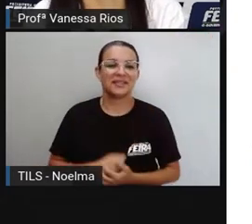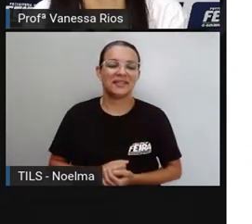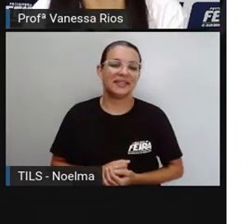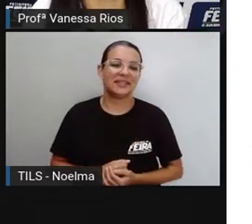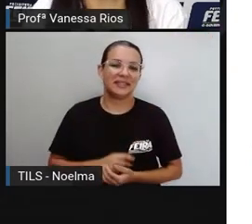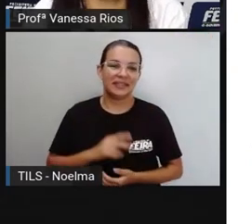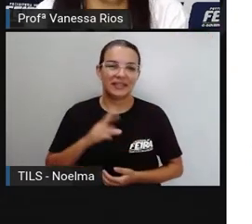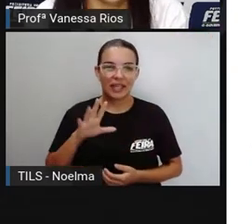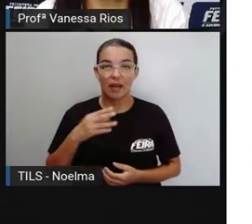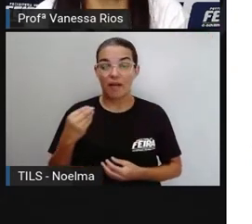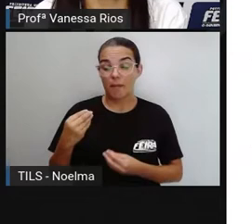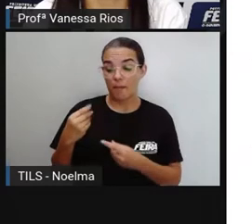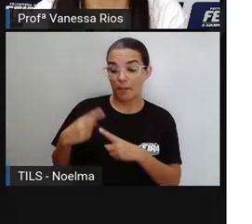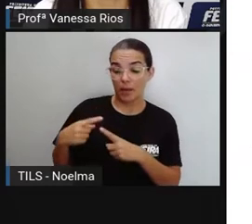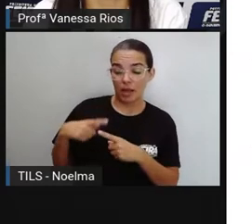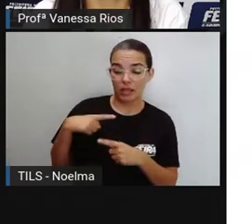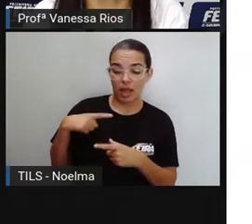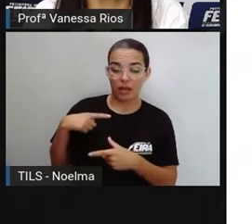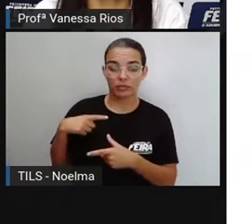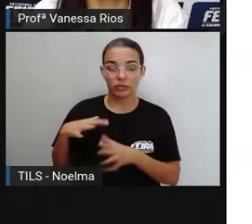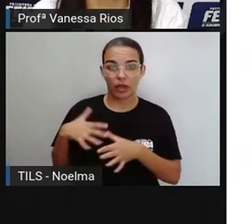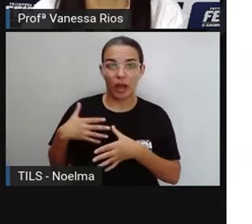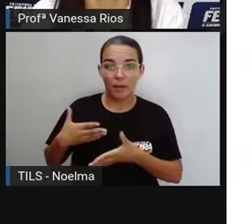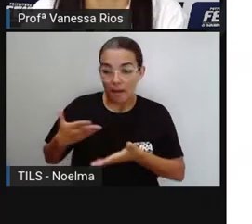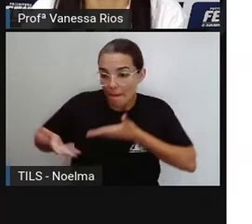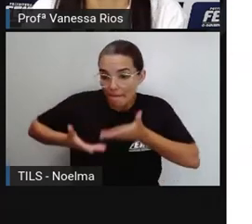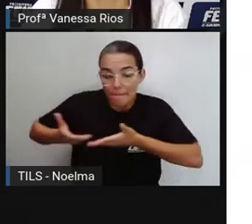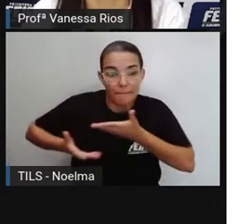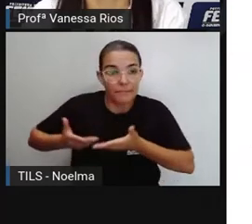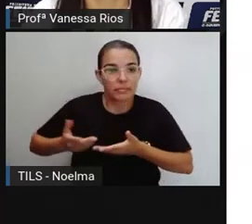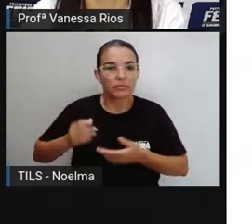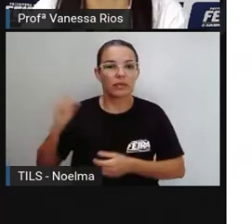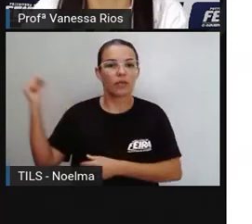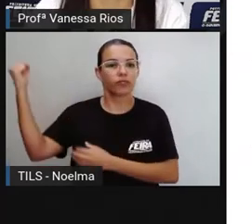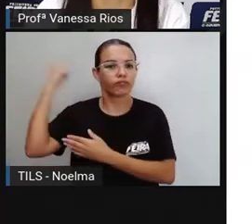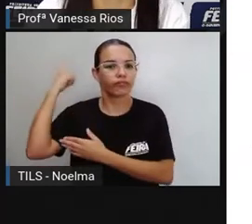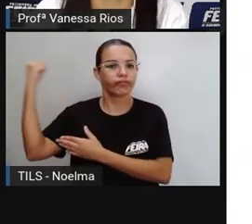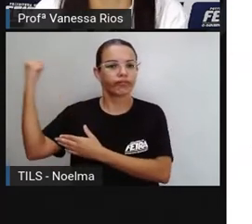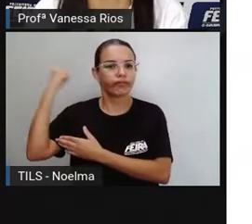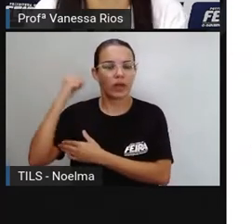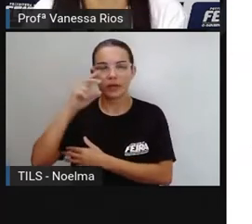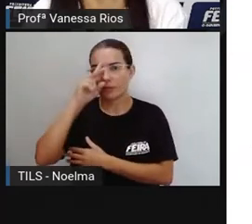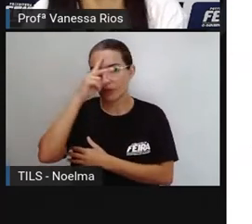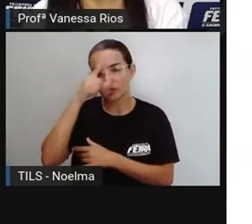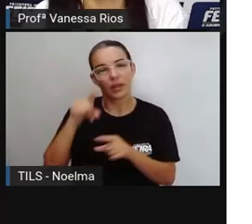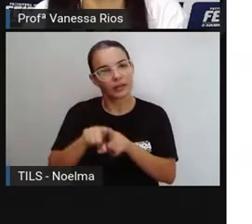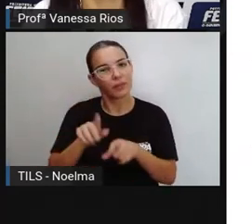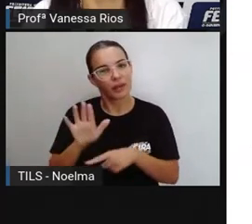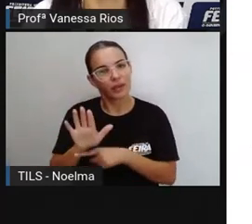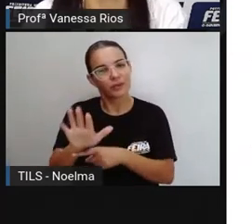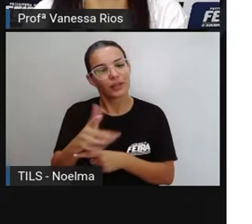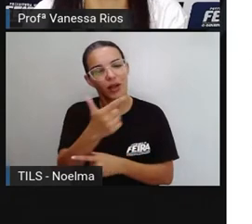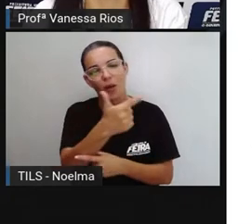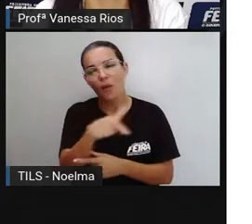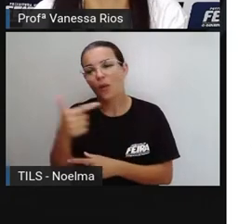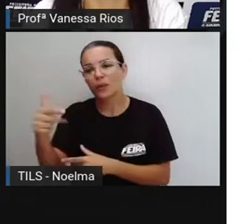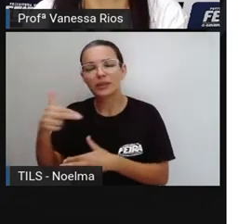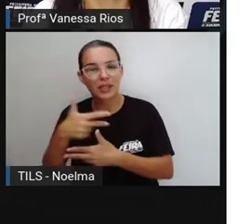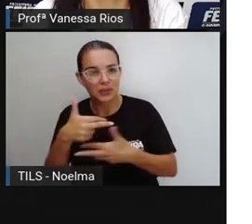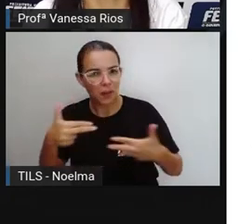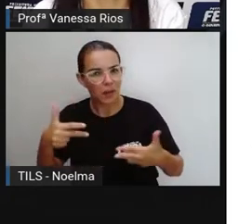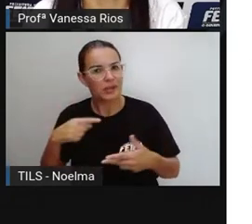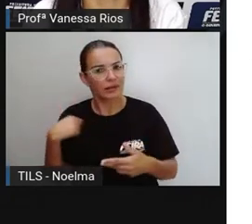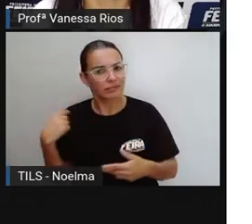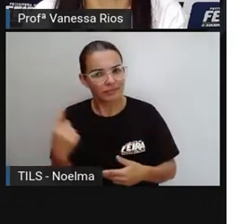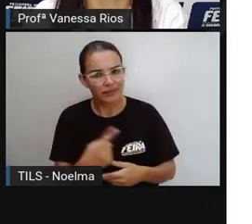ficar aí muito mais preparados, né? Mais fortes, inclusive aí nos ajudando em outras atividades que a gente precisa